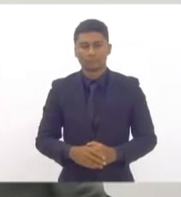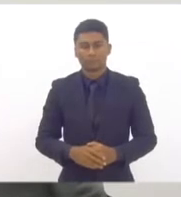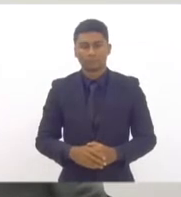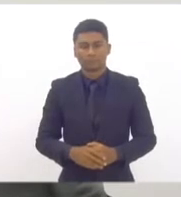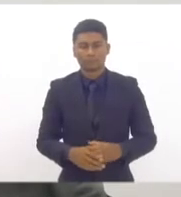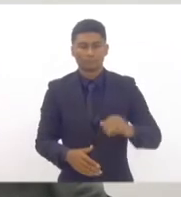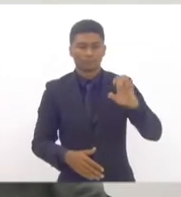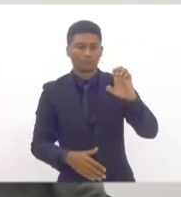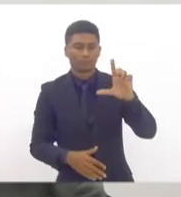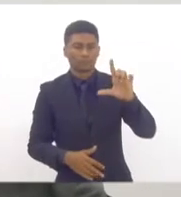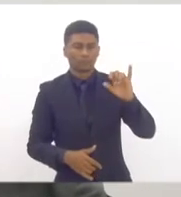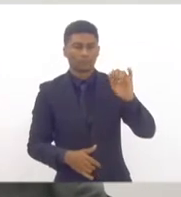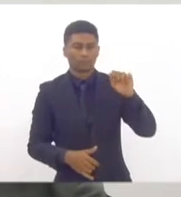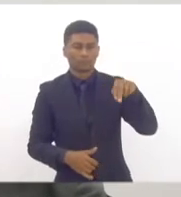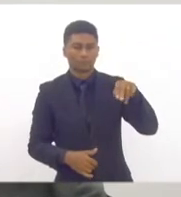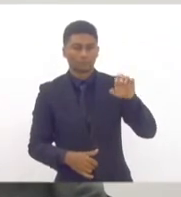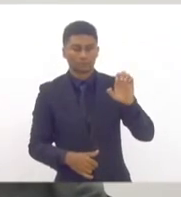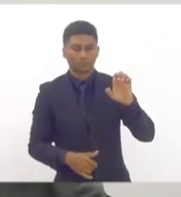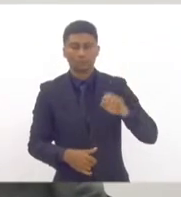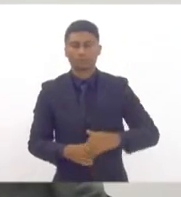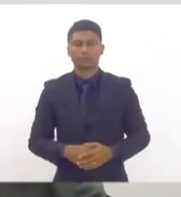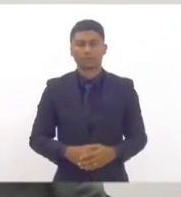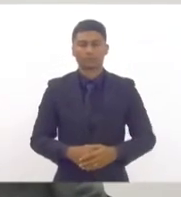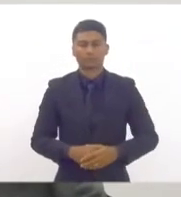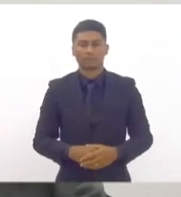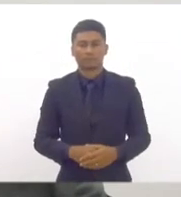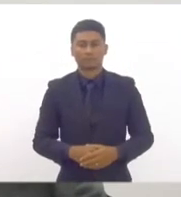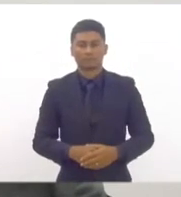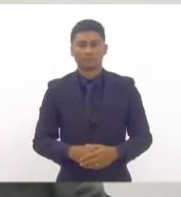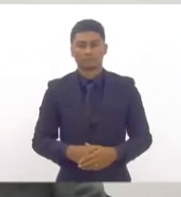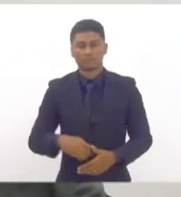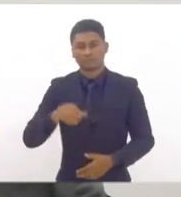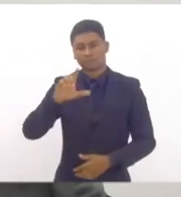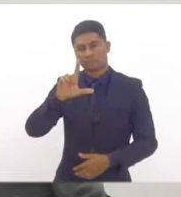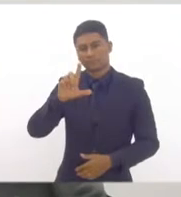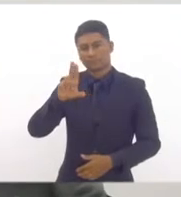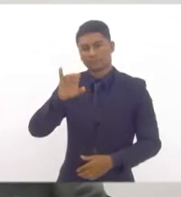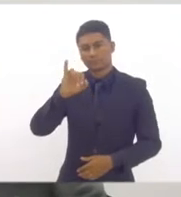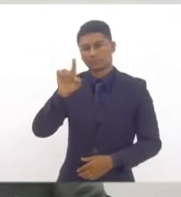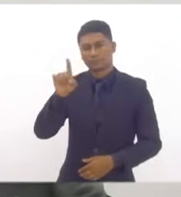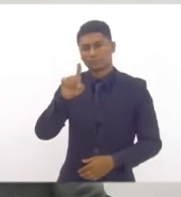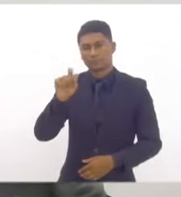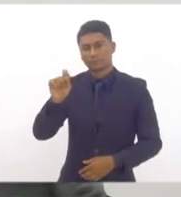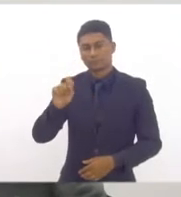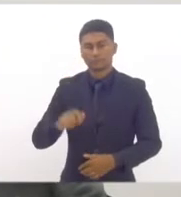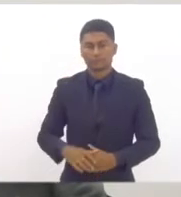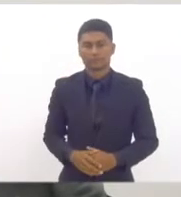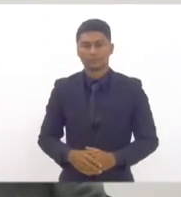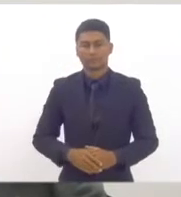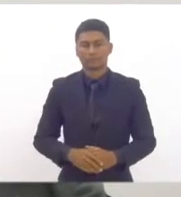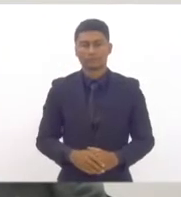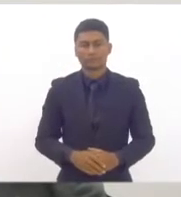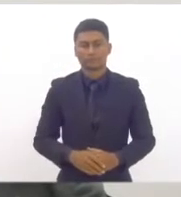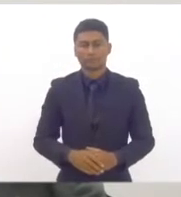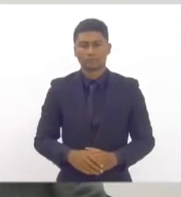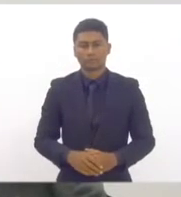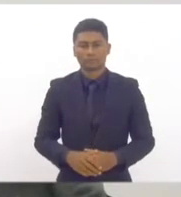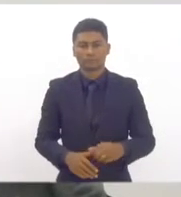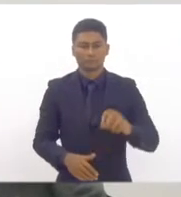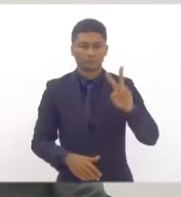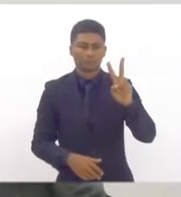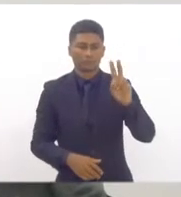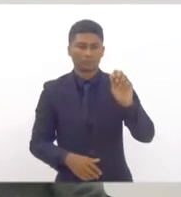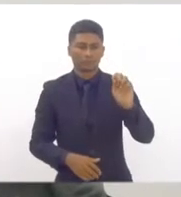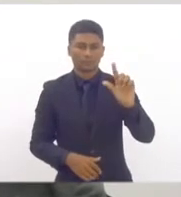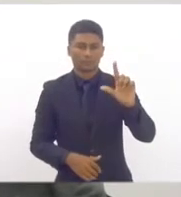candidata Eliane Maria Fieira, a candidata Luísa Bertrame D'Angelo, a candidata Valéria